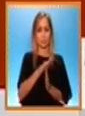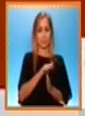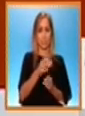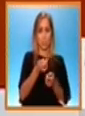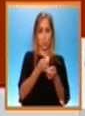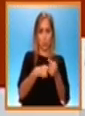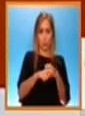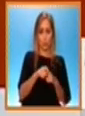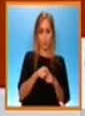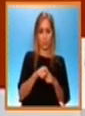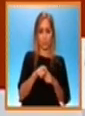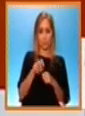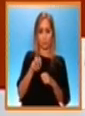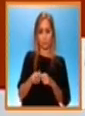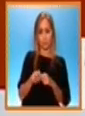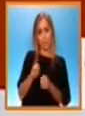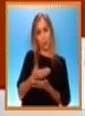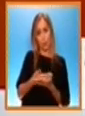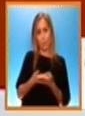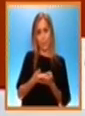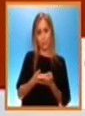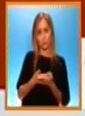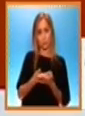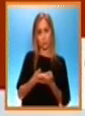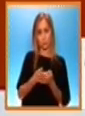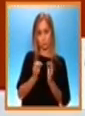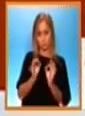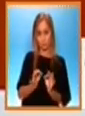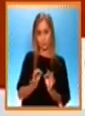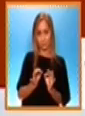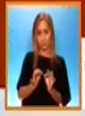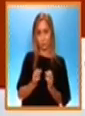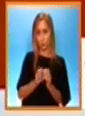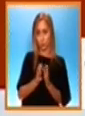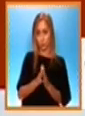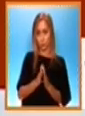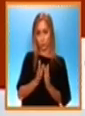pessoa ocupá-lo é uma coisa comercial. Claro. Ponto final, parágrafo. A